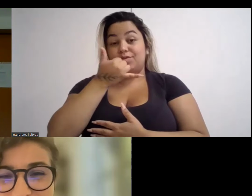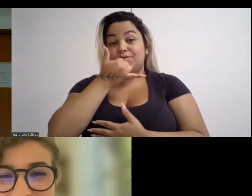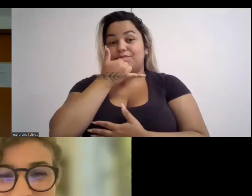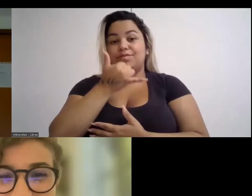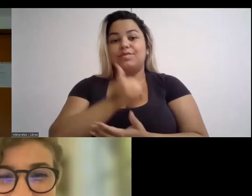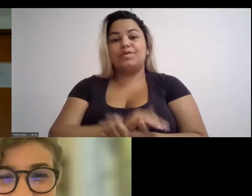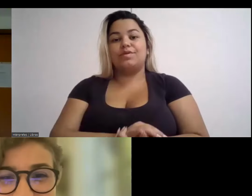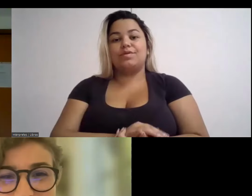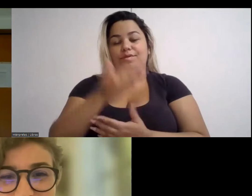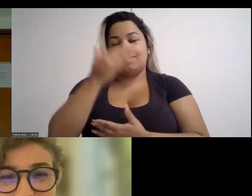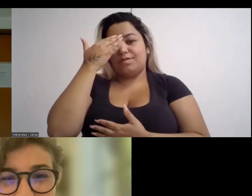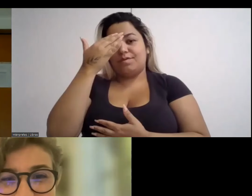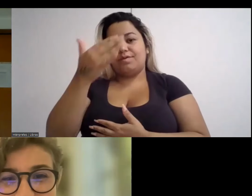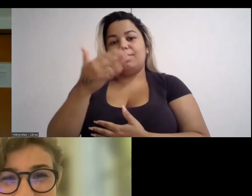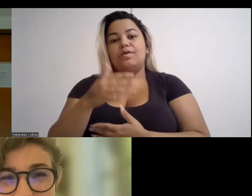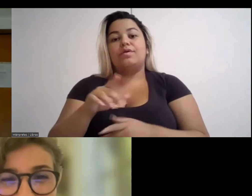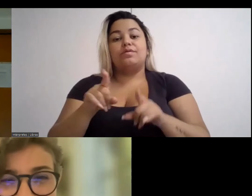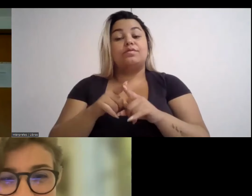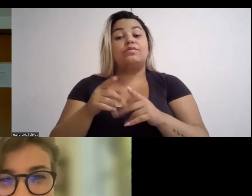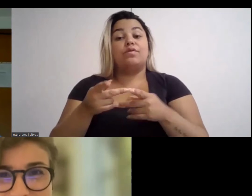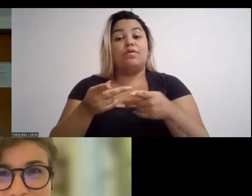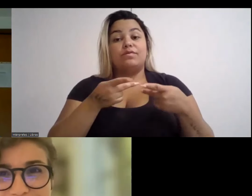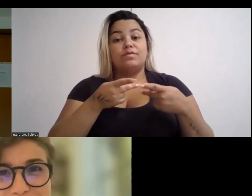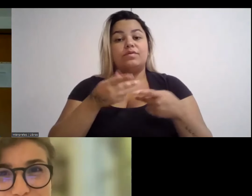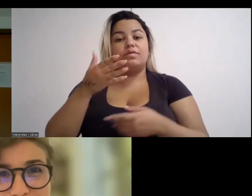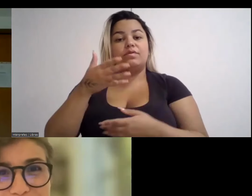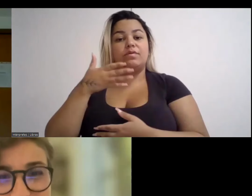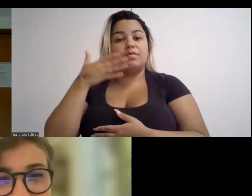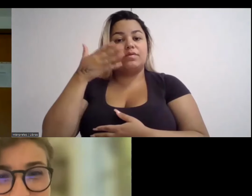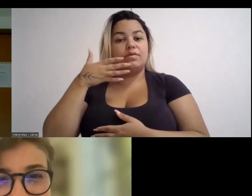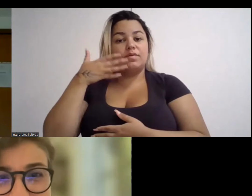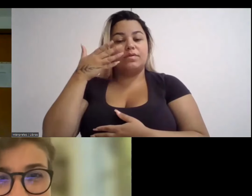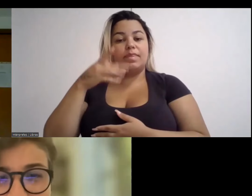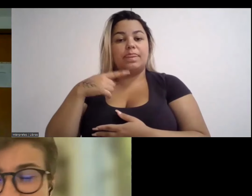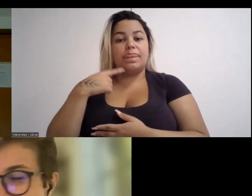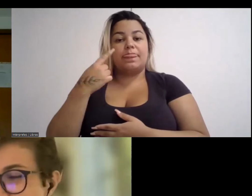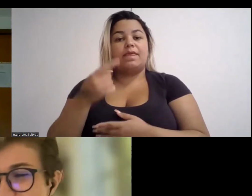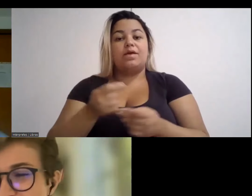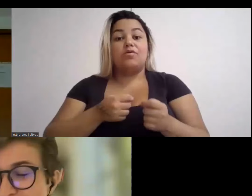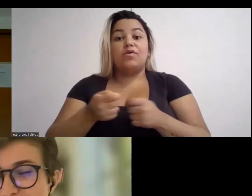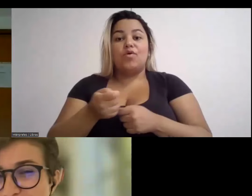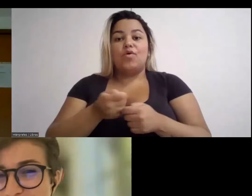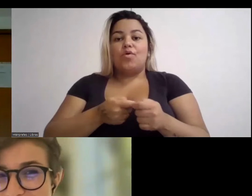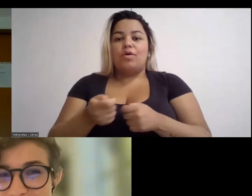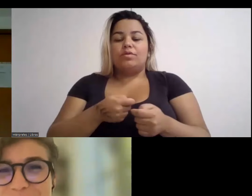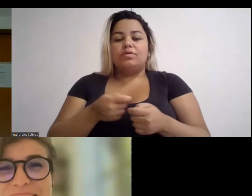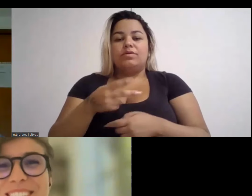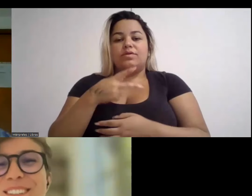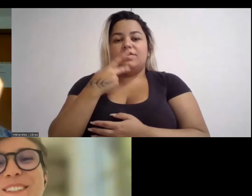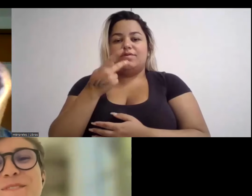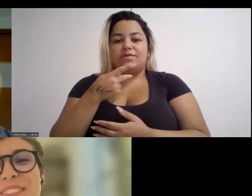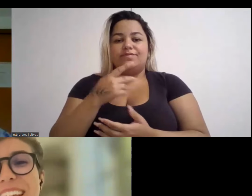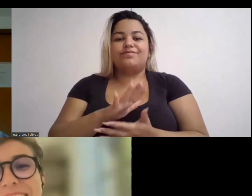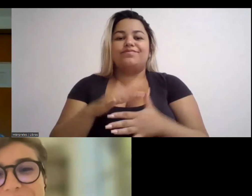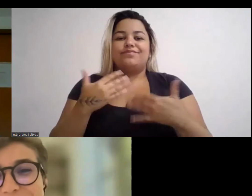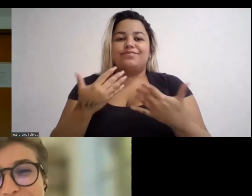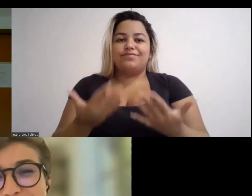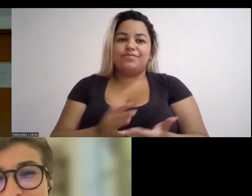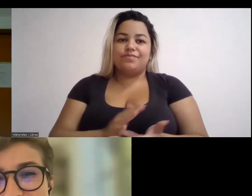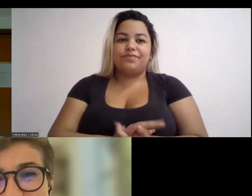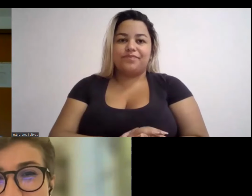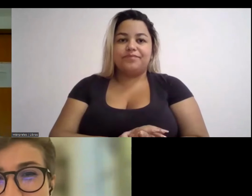Muito obrigada, Larissa. A gente convida palestrante, né? Daí depois fica controlando assim, a fala, enfim.